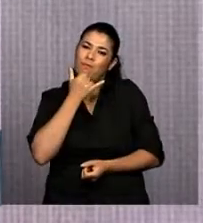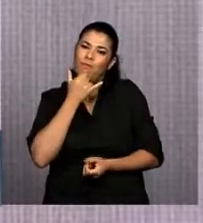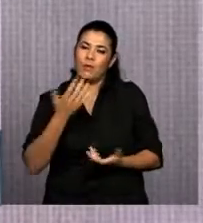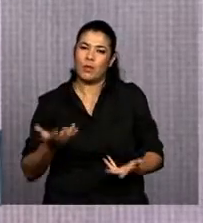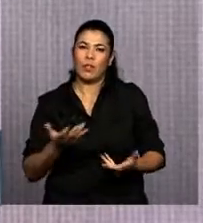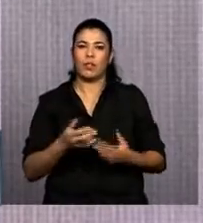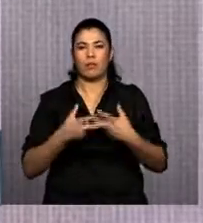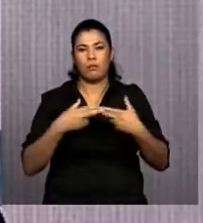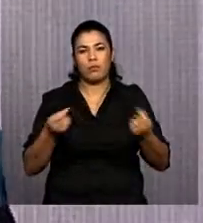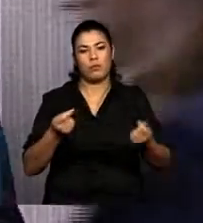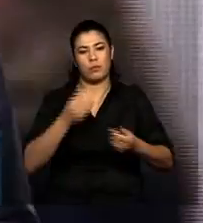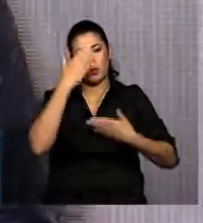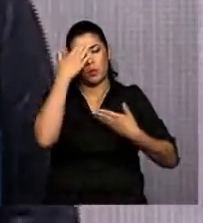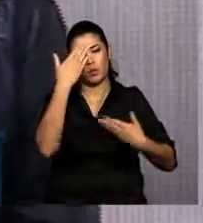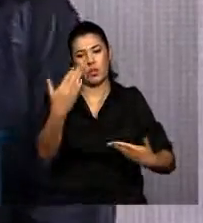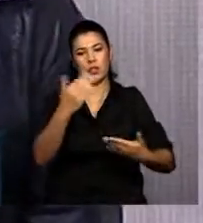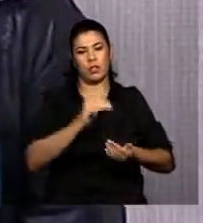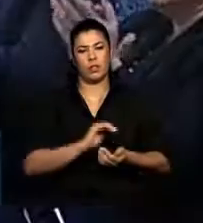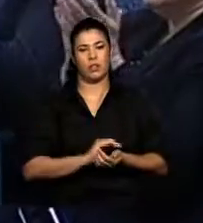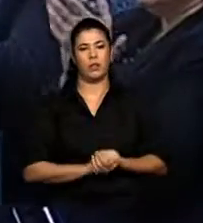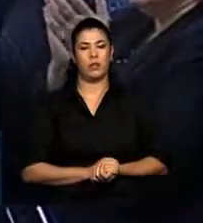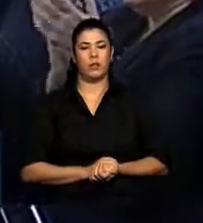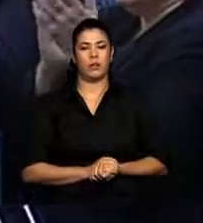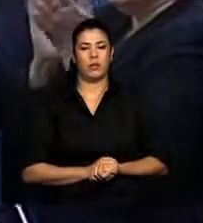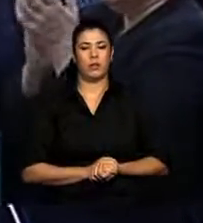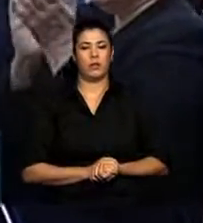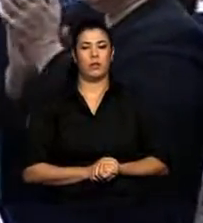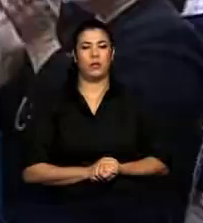aí por alguma coisa. Obrigada.